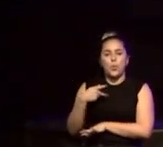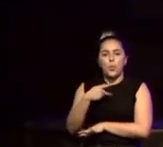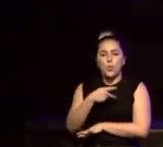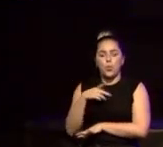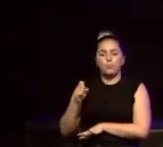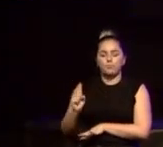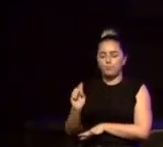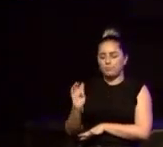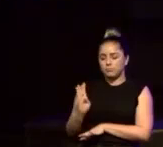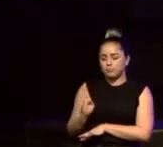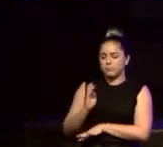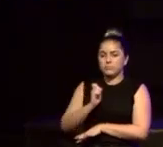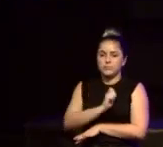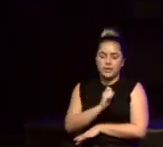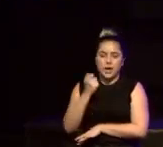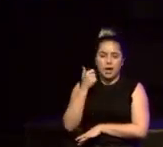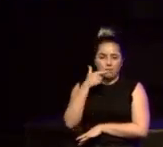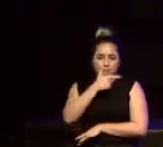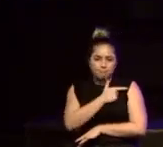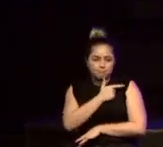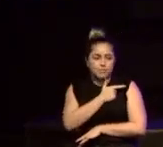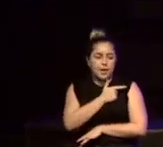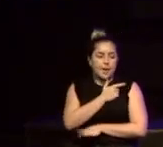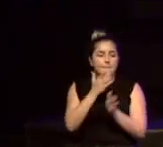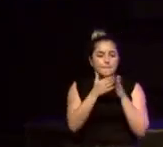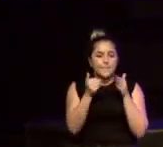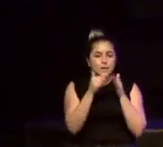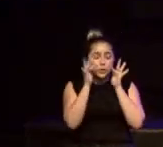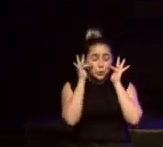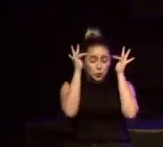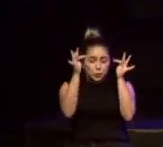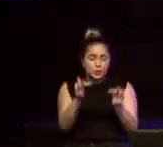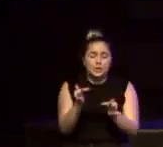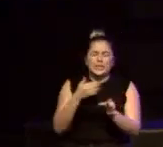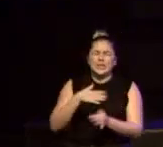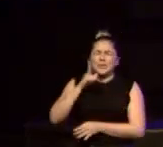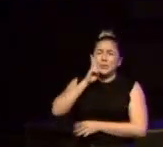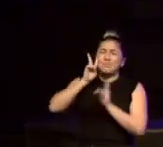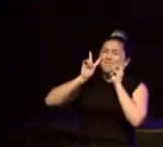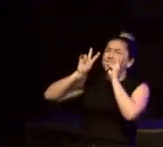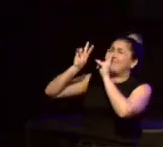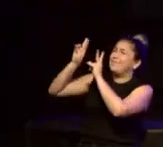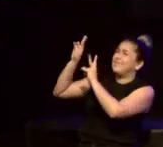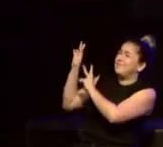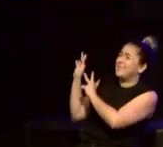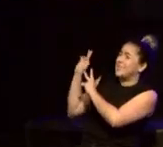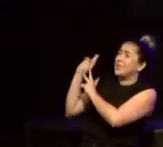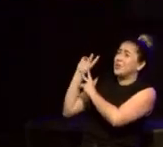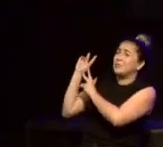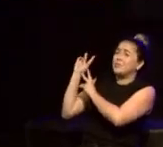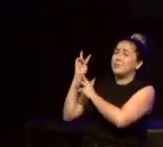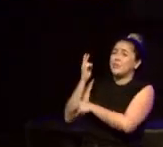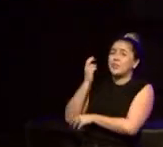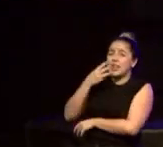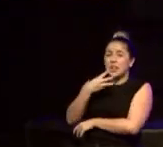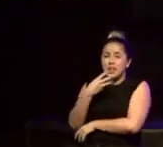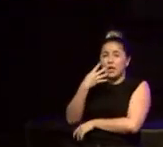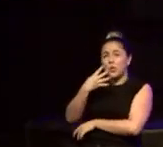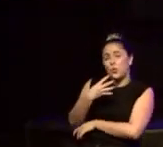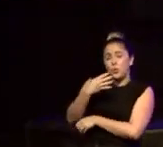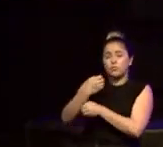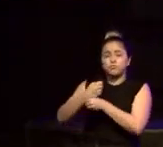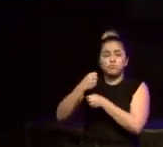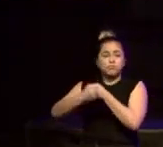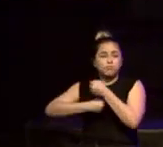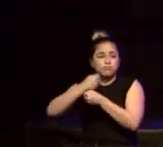esse convite de dar esse testemunho aqui hoje, passou um filme, né, na minha cabeça. Há mais ou menos 3-4 anos atrás,